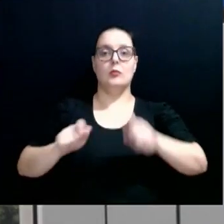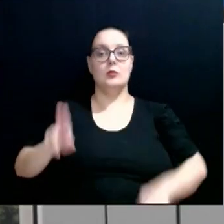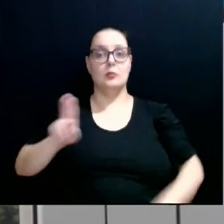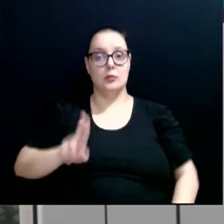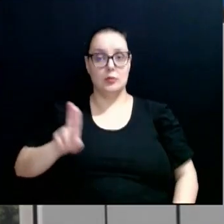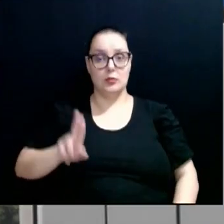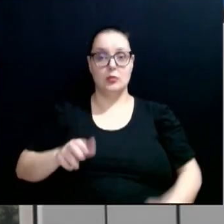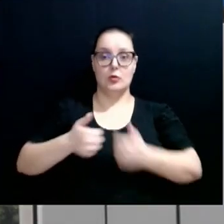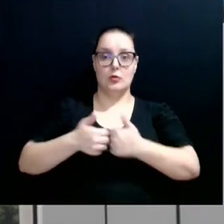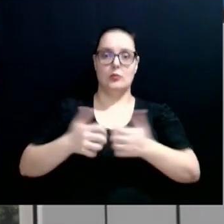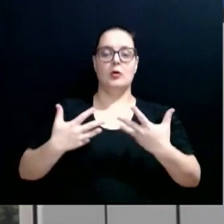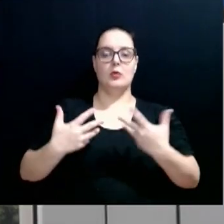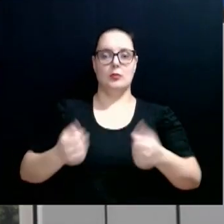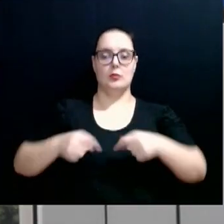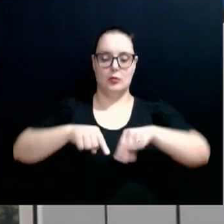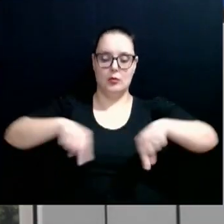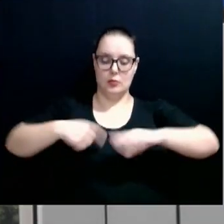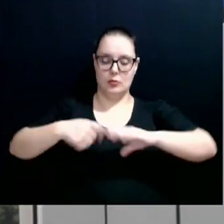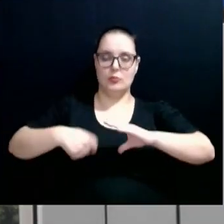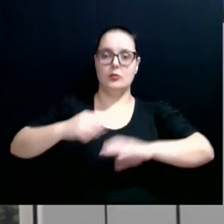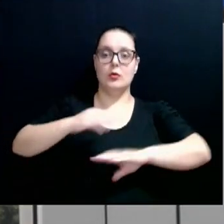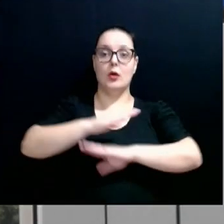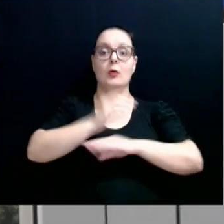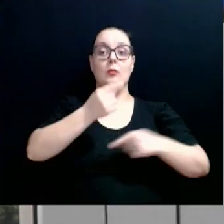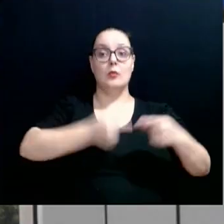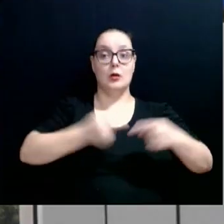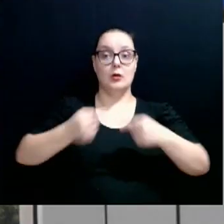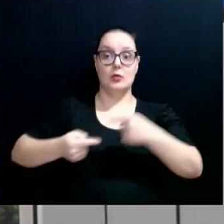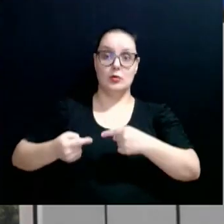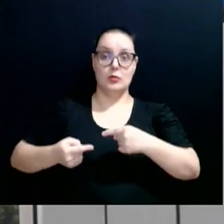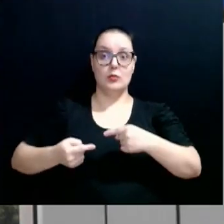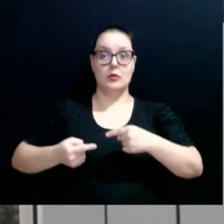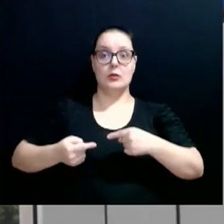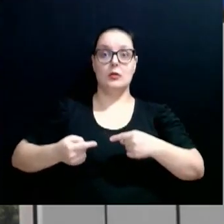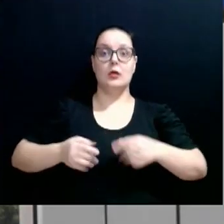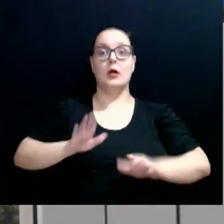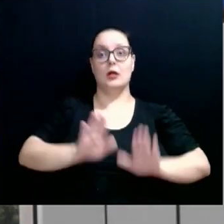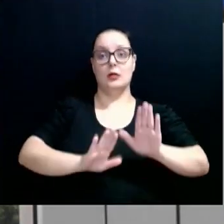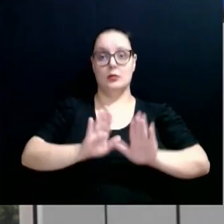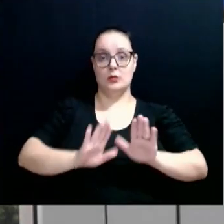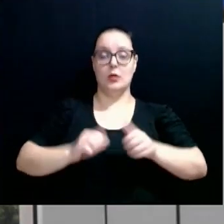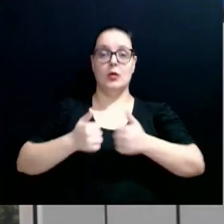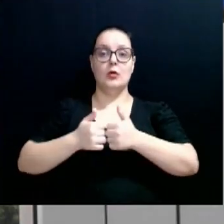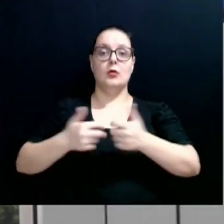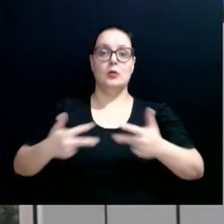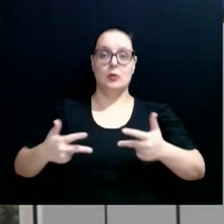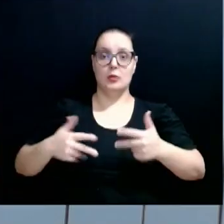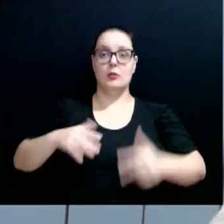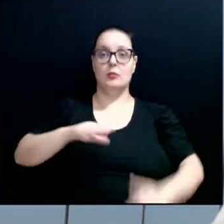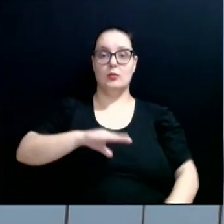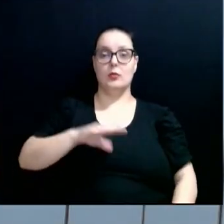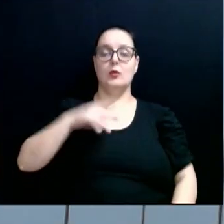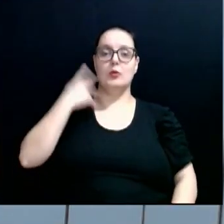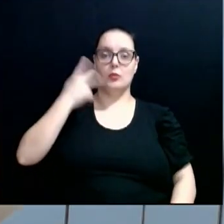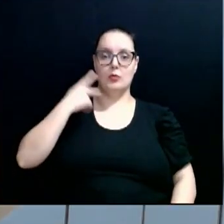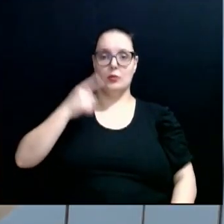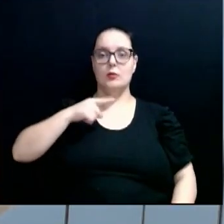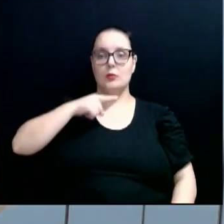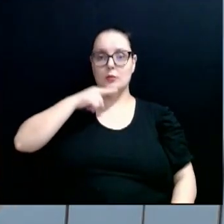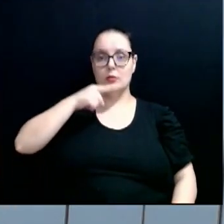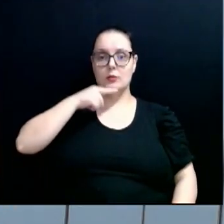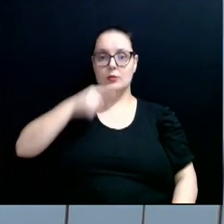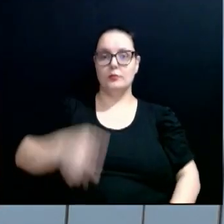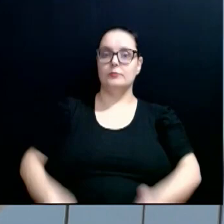aqui no estúdio para discutir a licitação e o transporte da cidade o vereador Eduardo Magoga